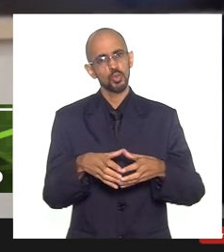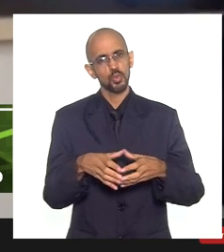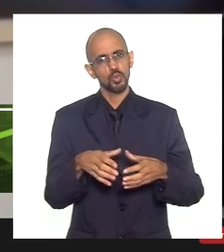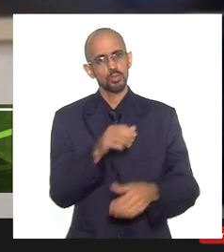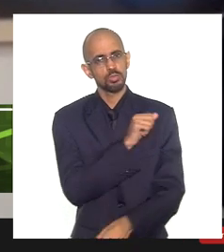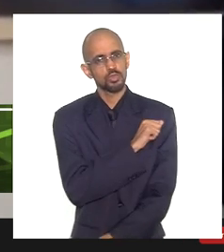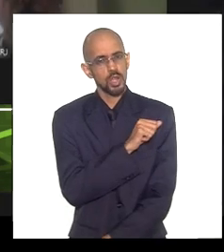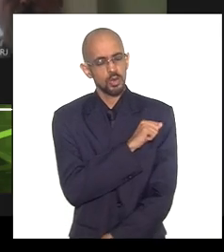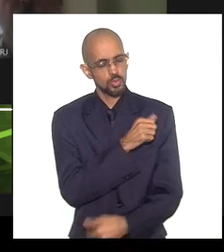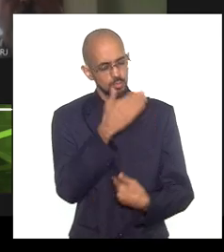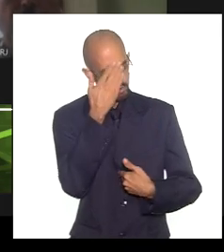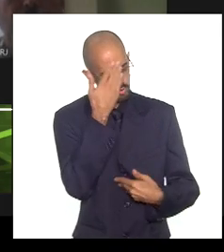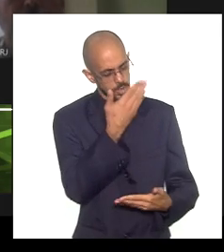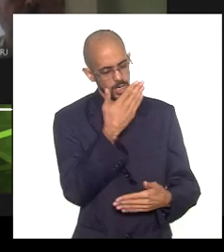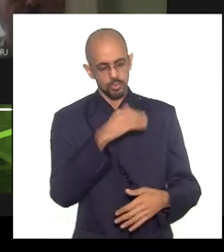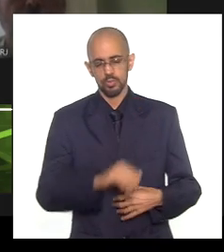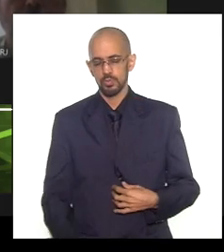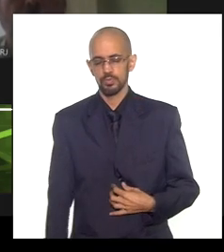obrigado